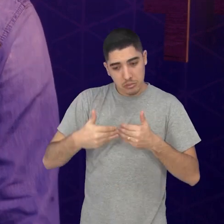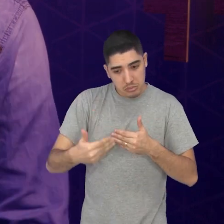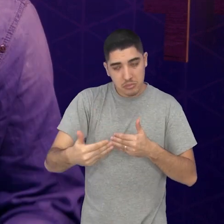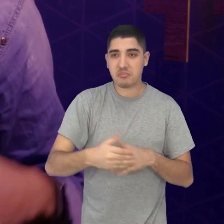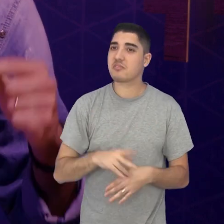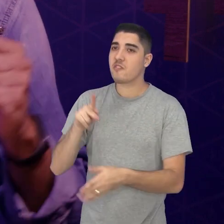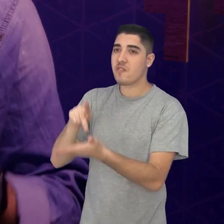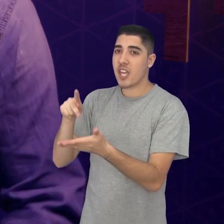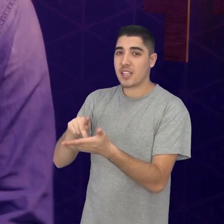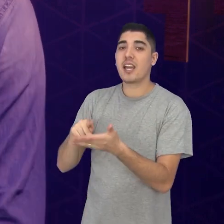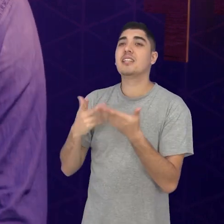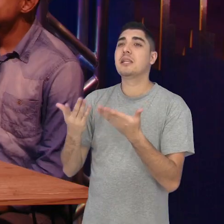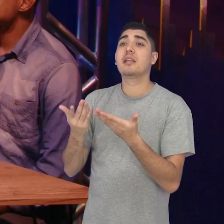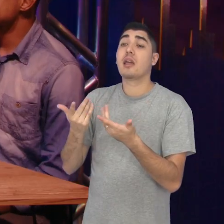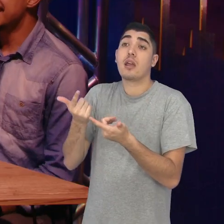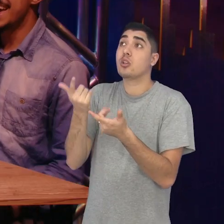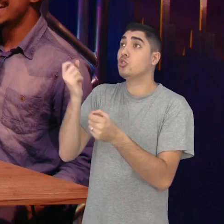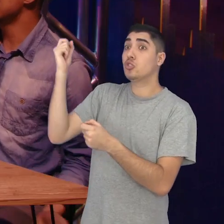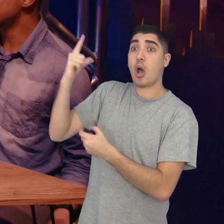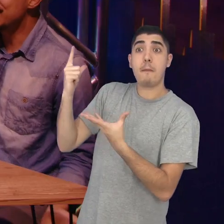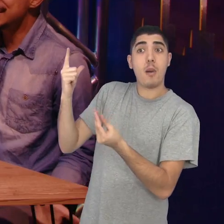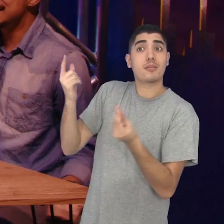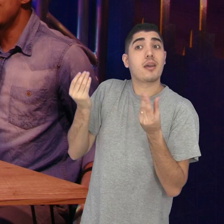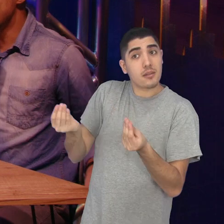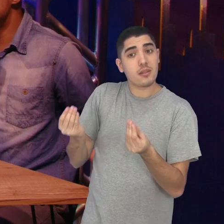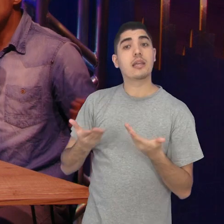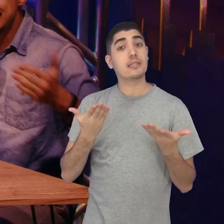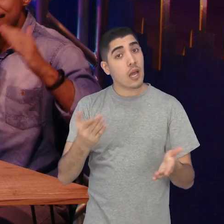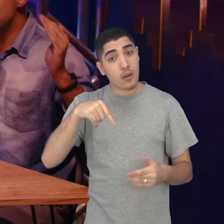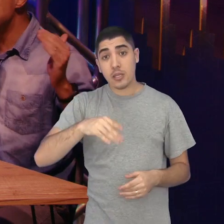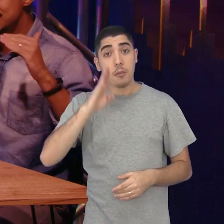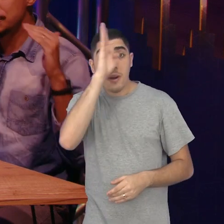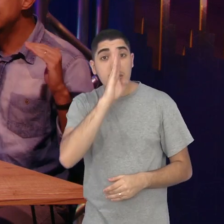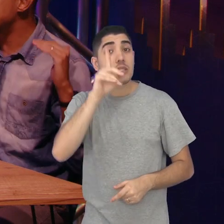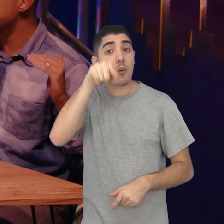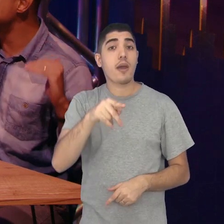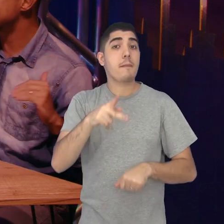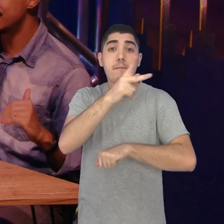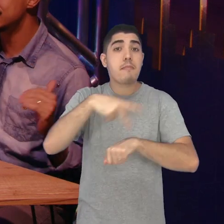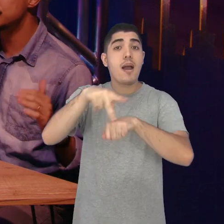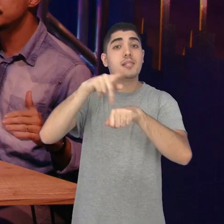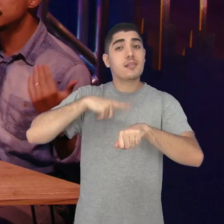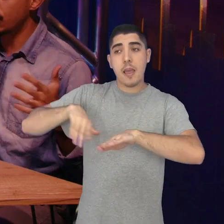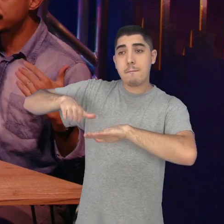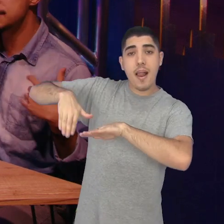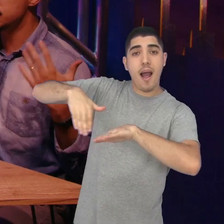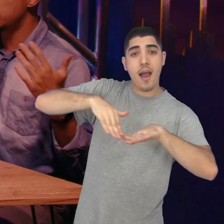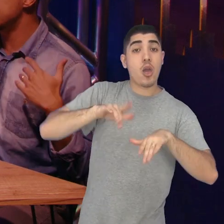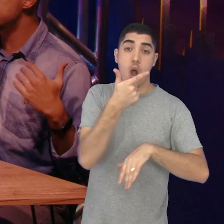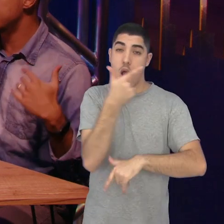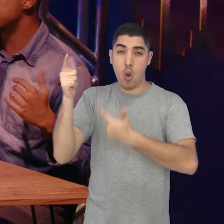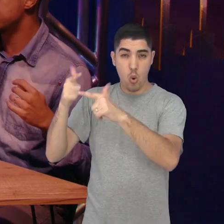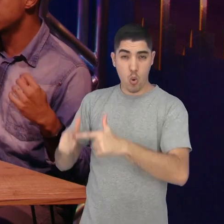sentido. Verdade, o que não falta por aqui é sol, né, Samu? Então a gente tá ali, ó, um país tropical e tal. Talvez para